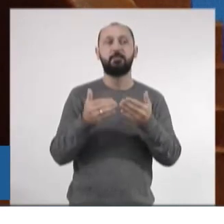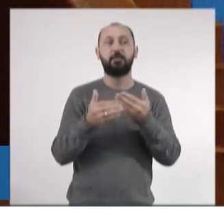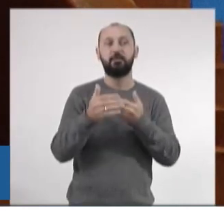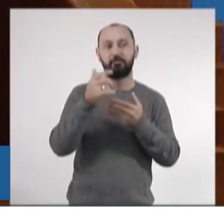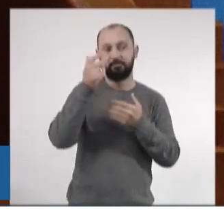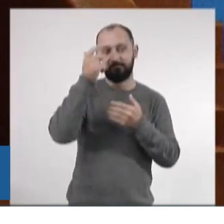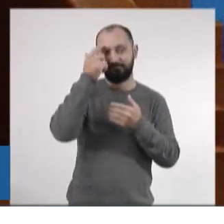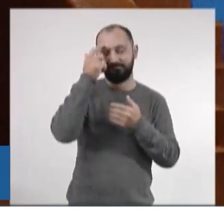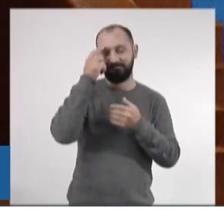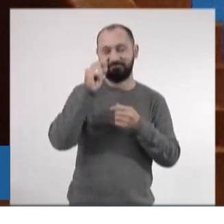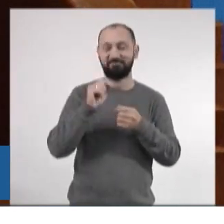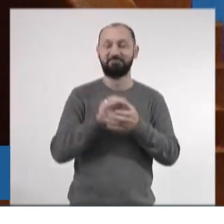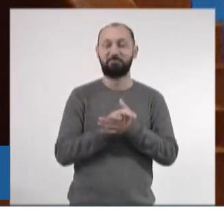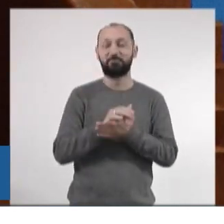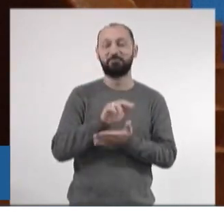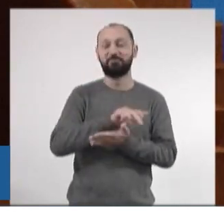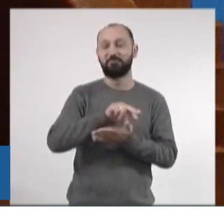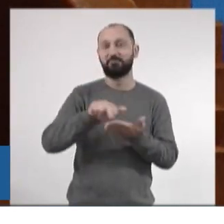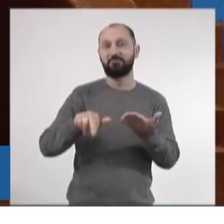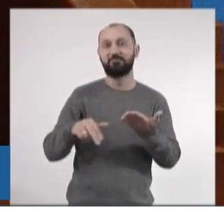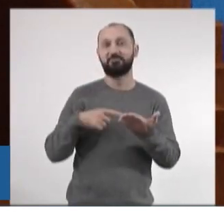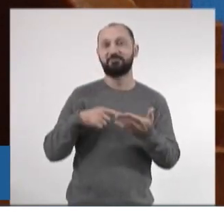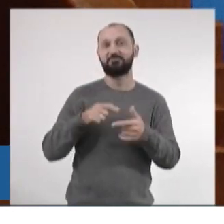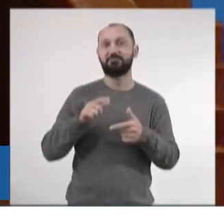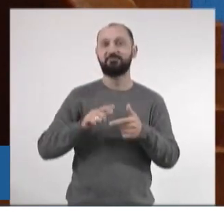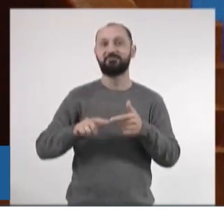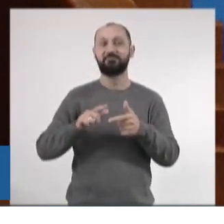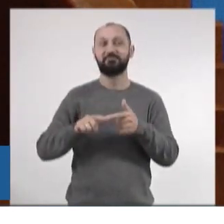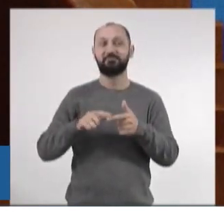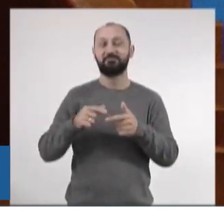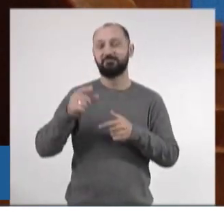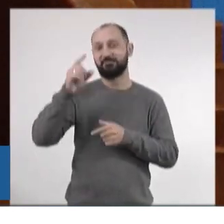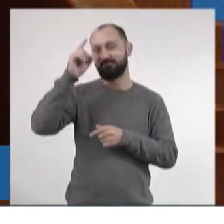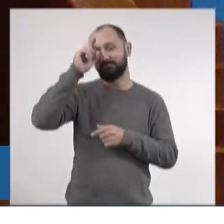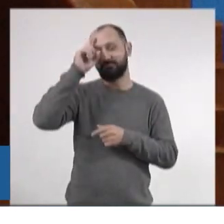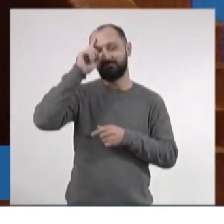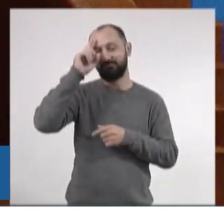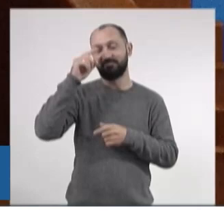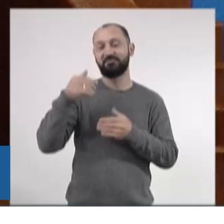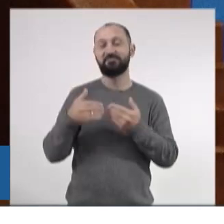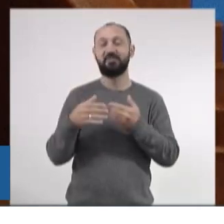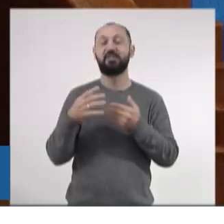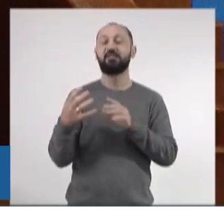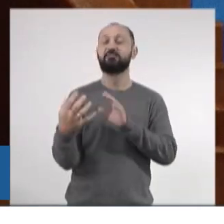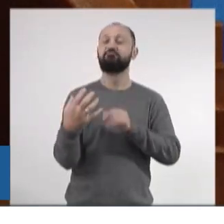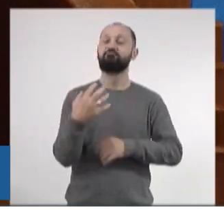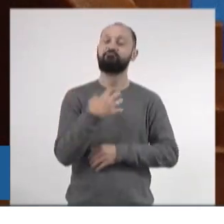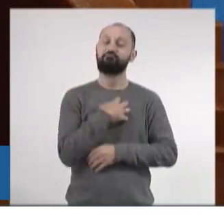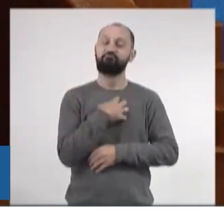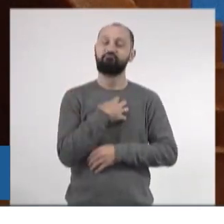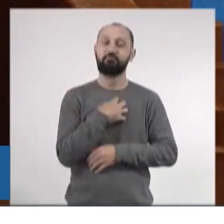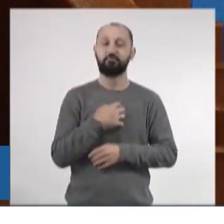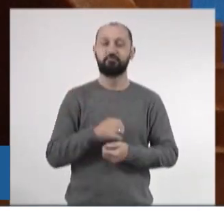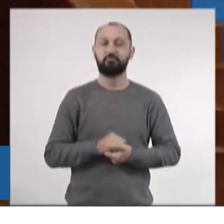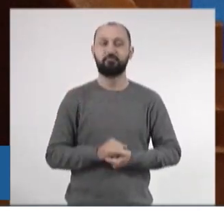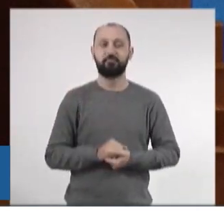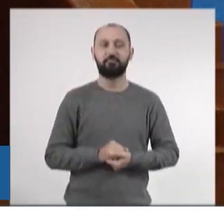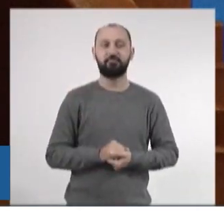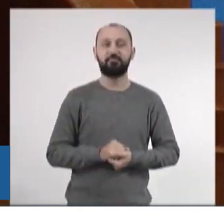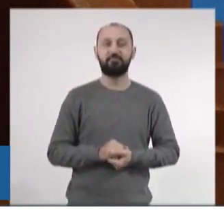imagine uma série de problemas que ela tem que enfrentar no cotidiano dela. Né? Então,